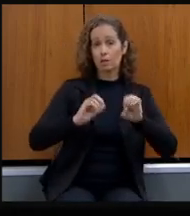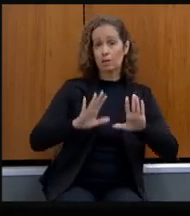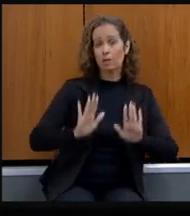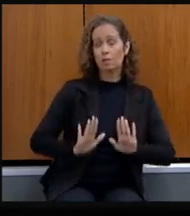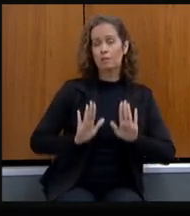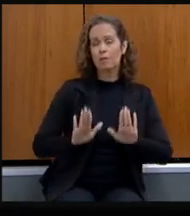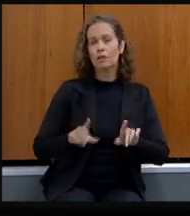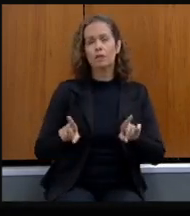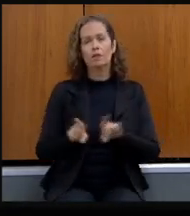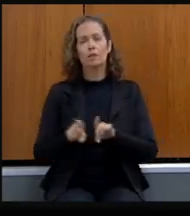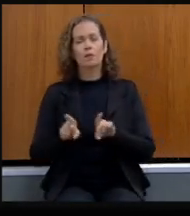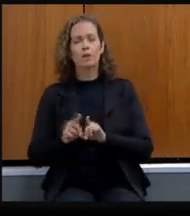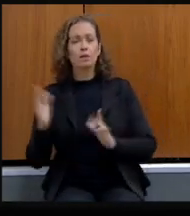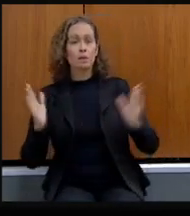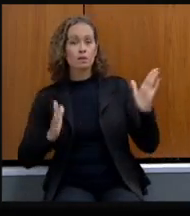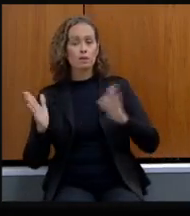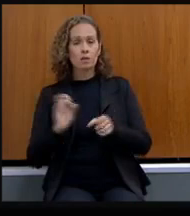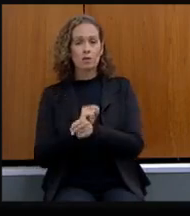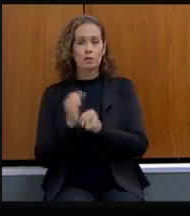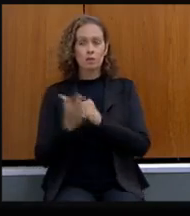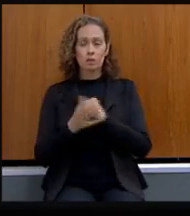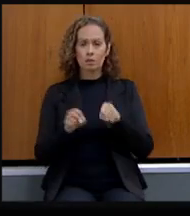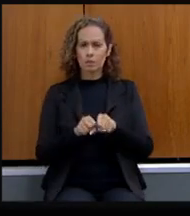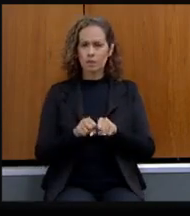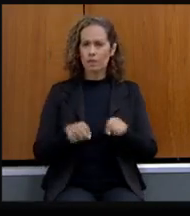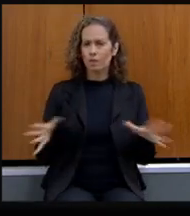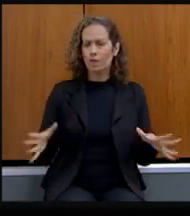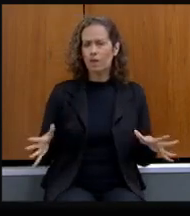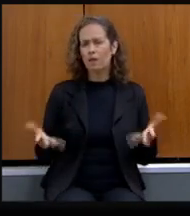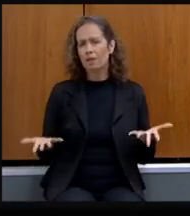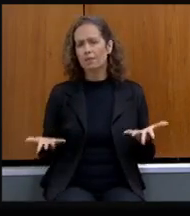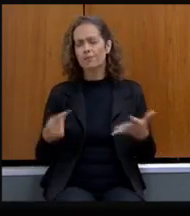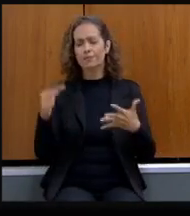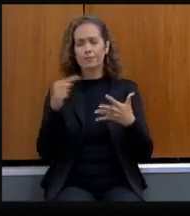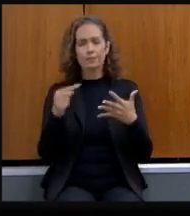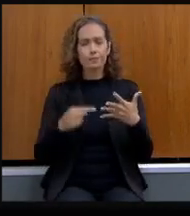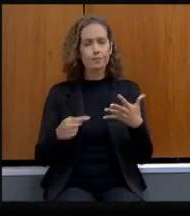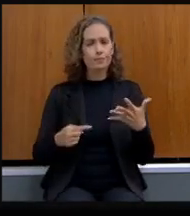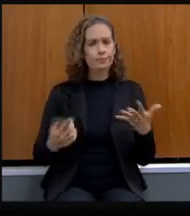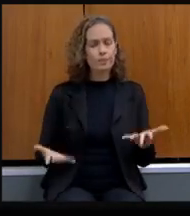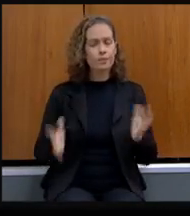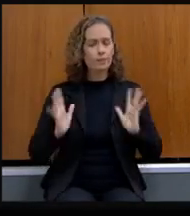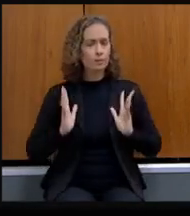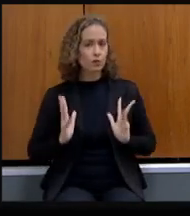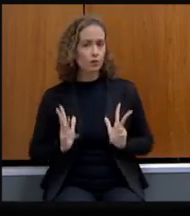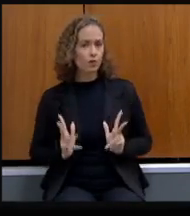antes da para anemia até que infelizmente é sanitário